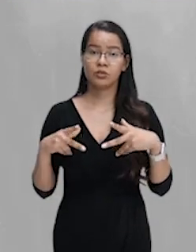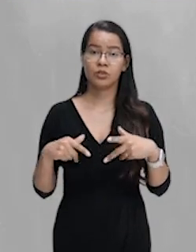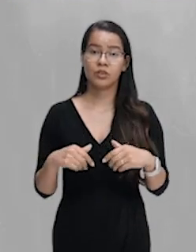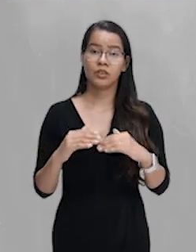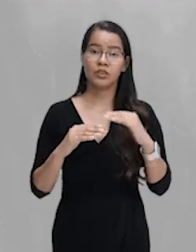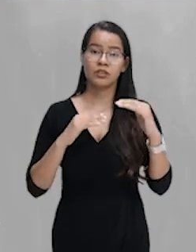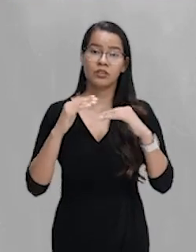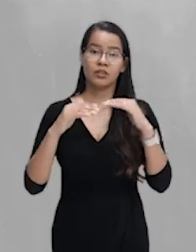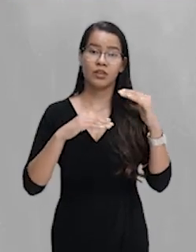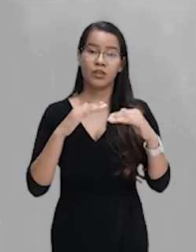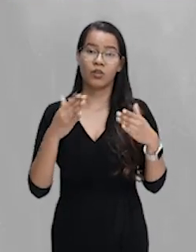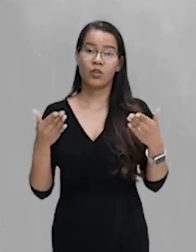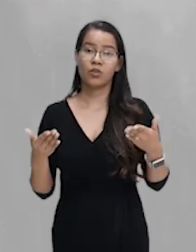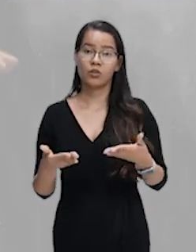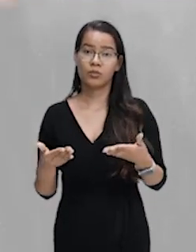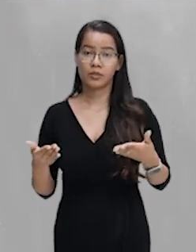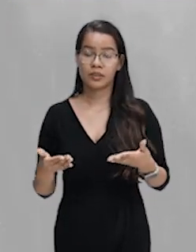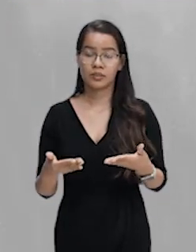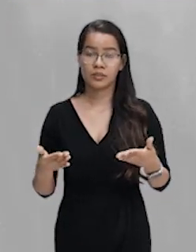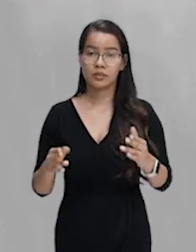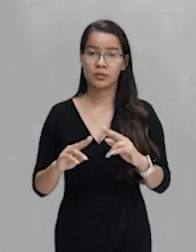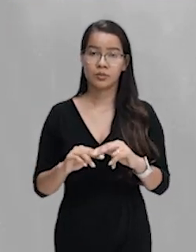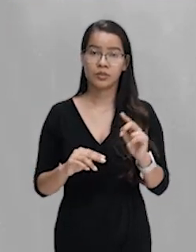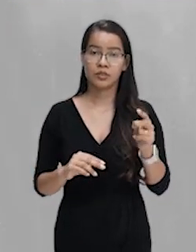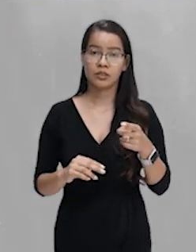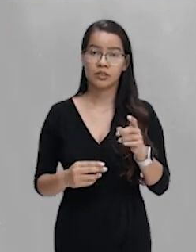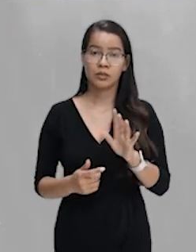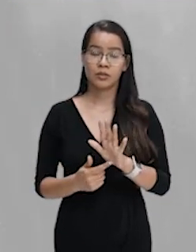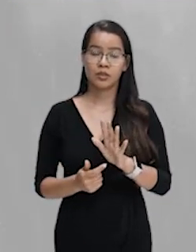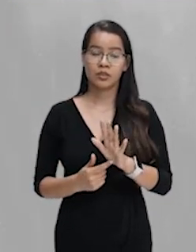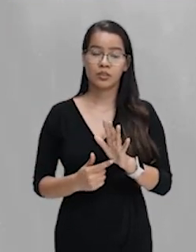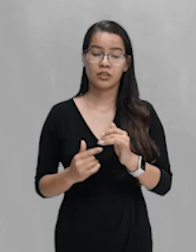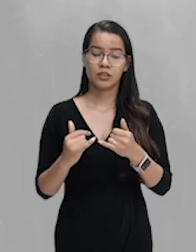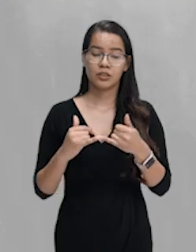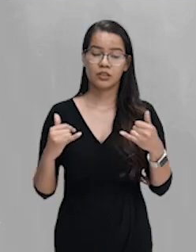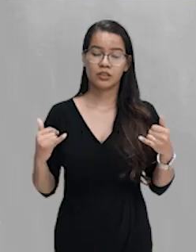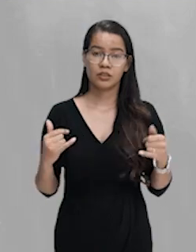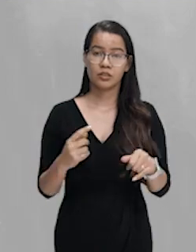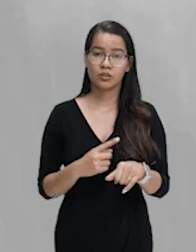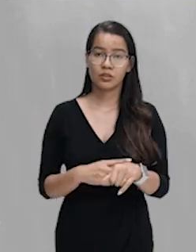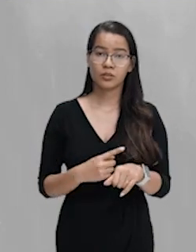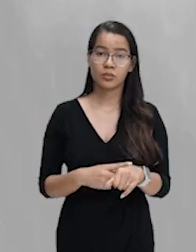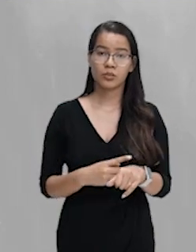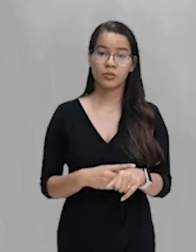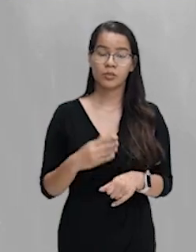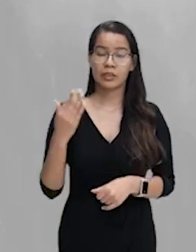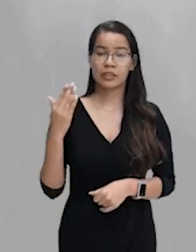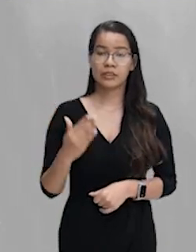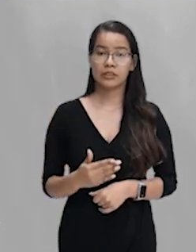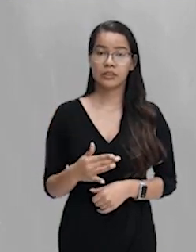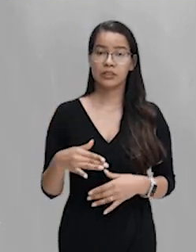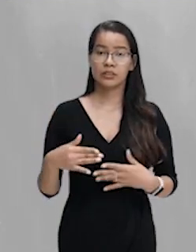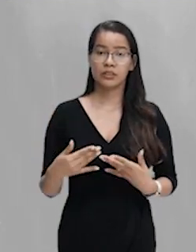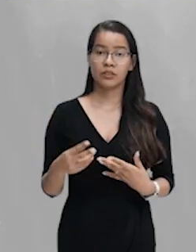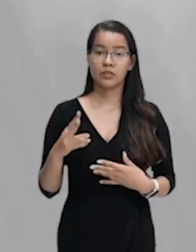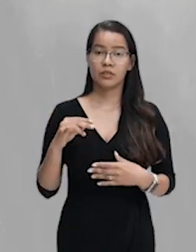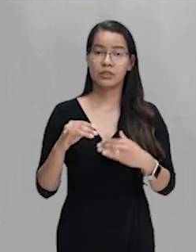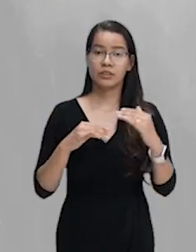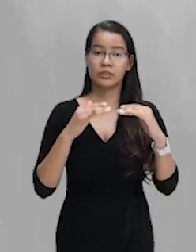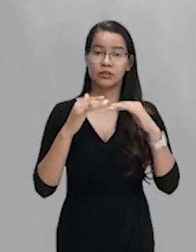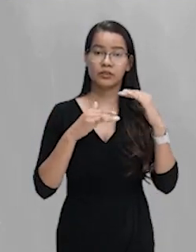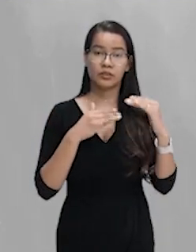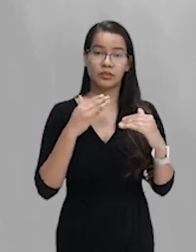aonde, gente? No presente. Por isso que está tão enfatizado na linha do tempo aqui, o presente. Então, essa ação, ela se desenvolve